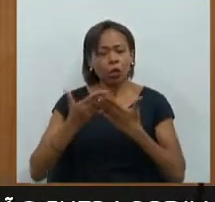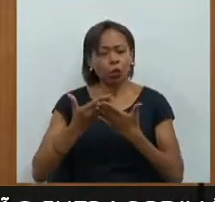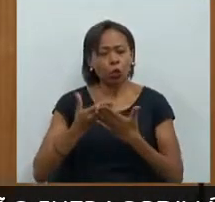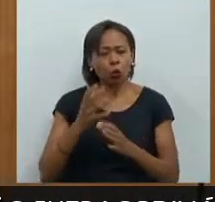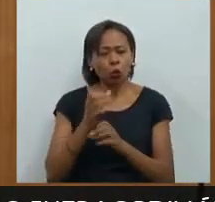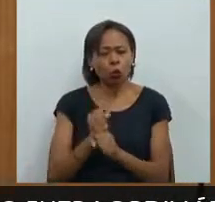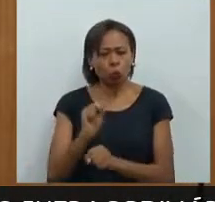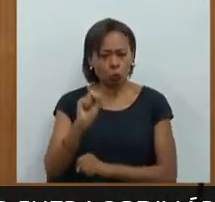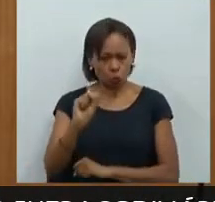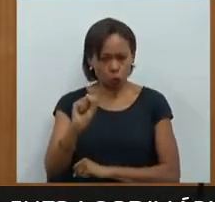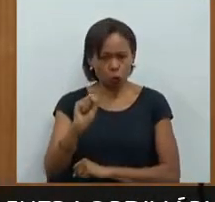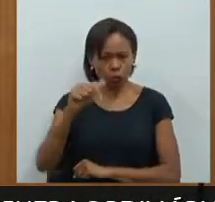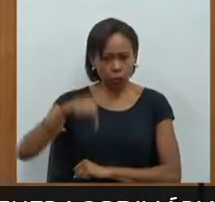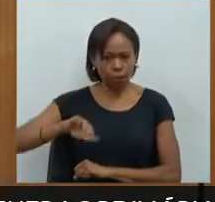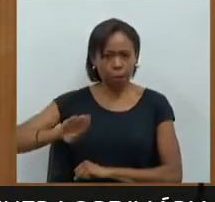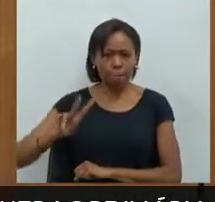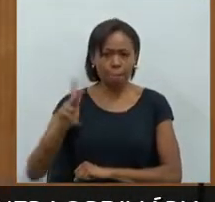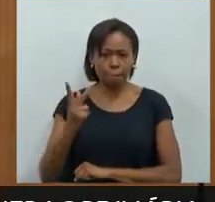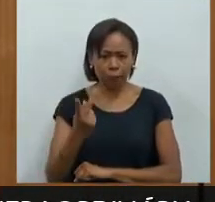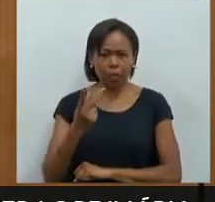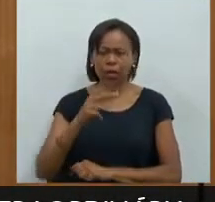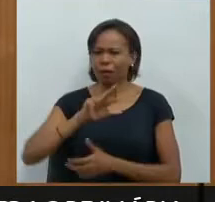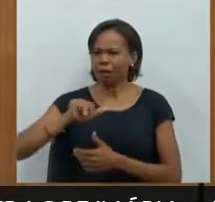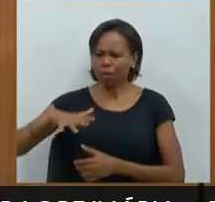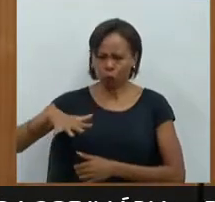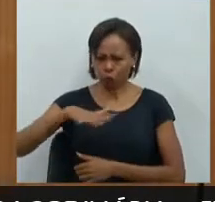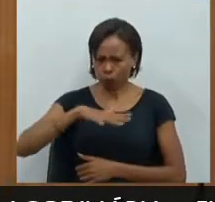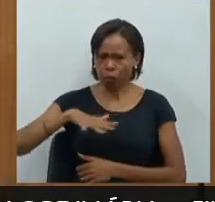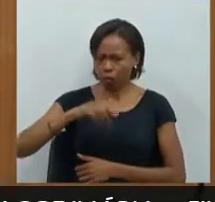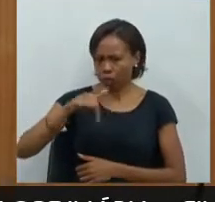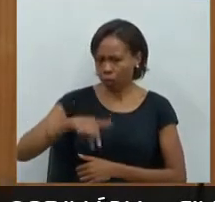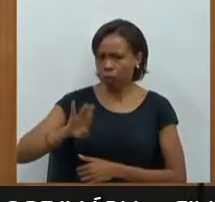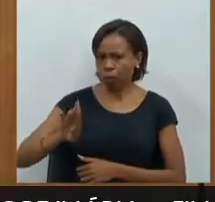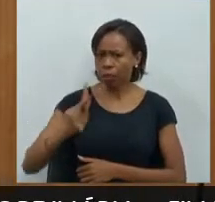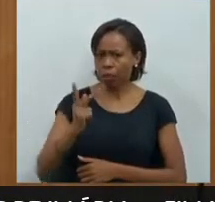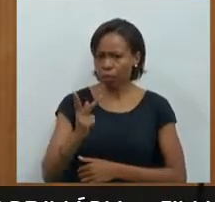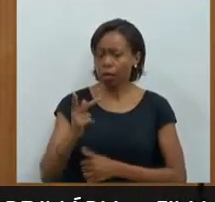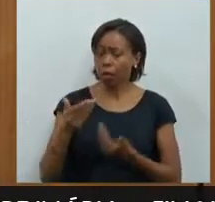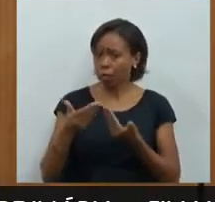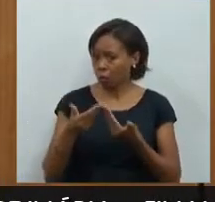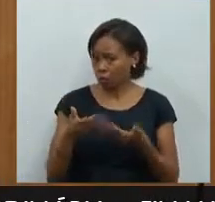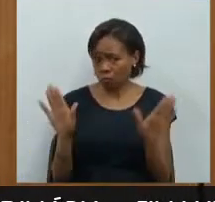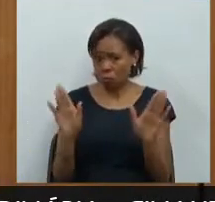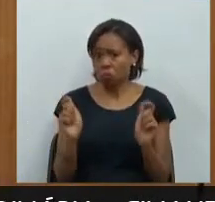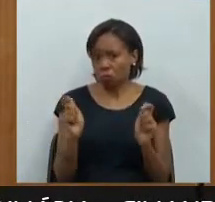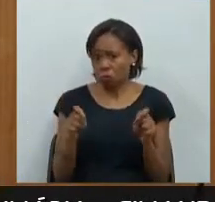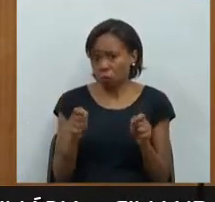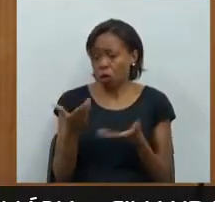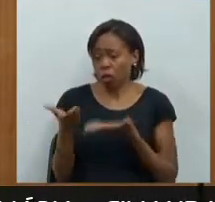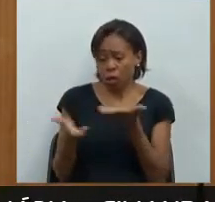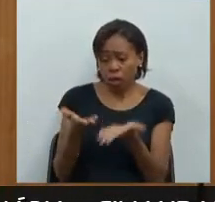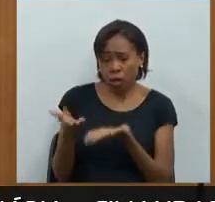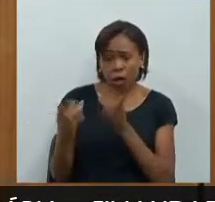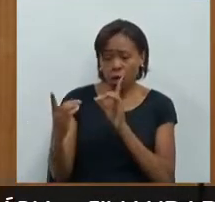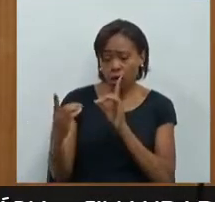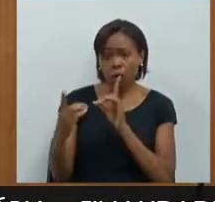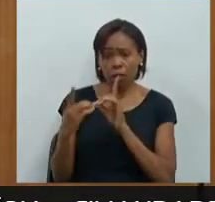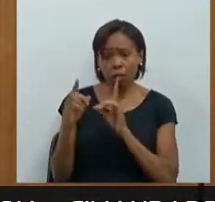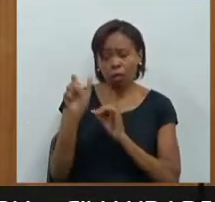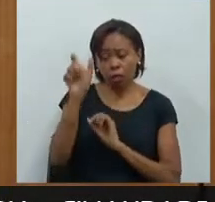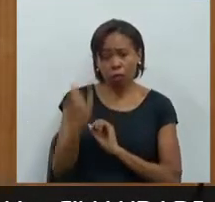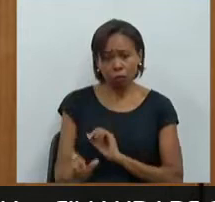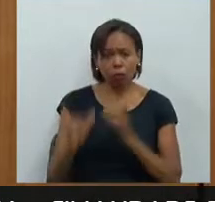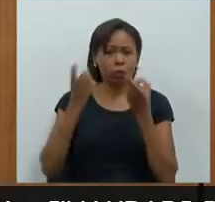na região metropolitana, em vários bairros aqui, que podem estar abertas para poder atender esse pessoal.